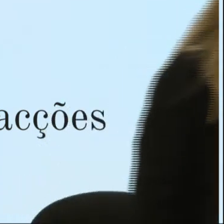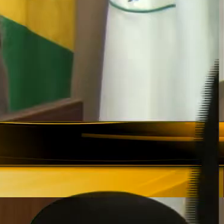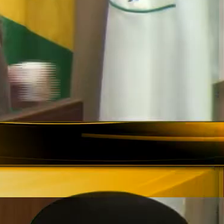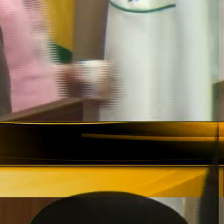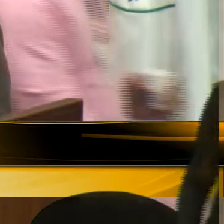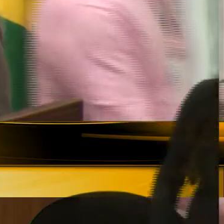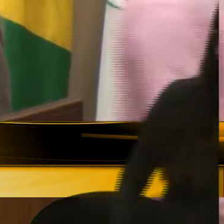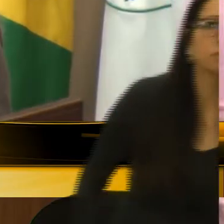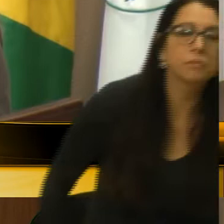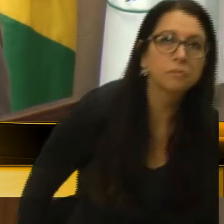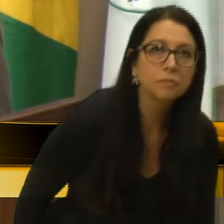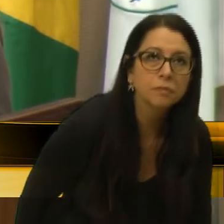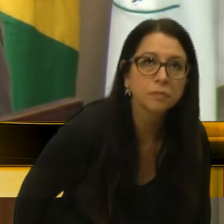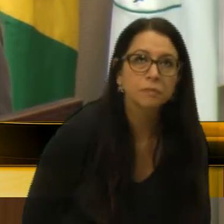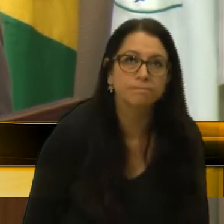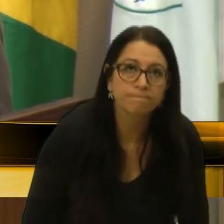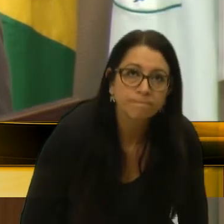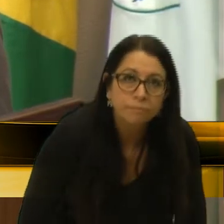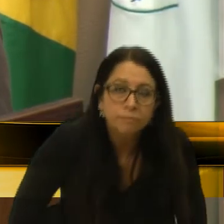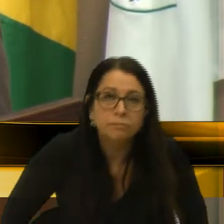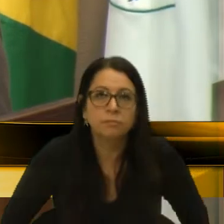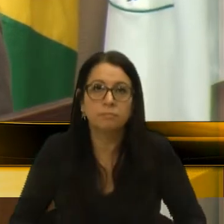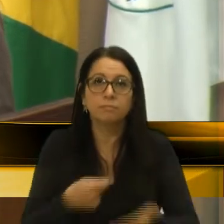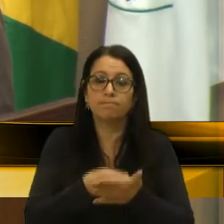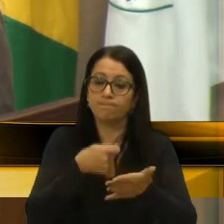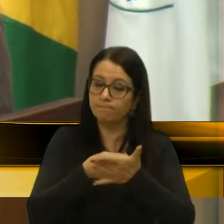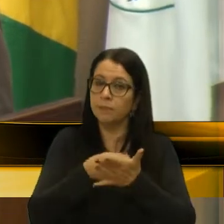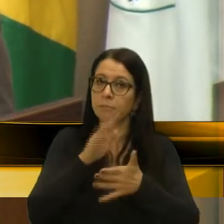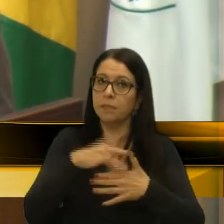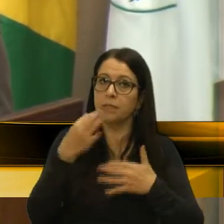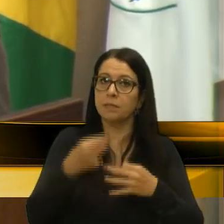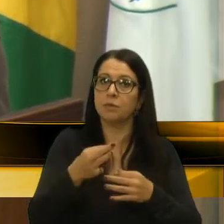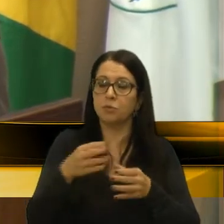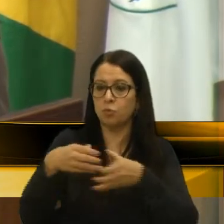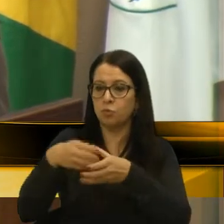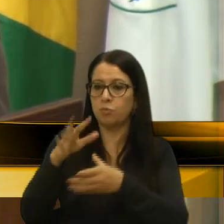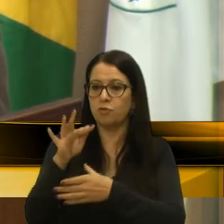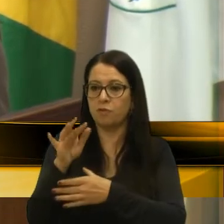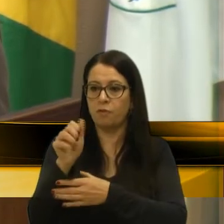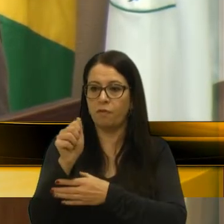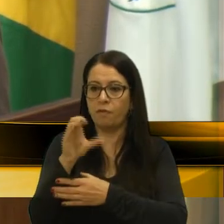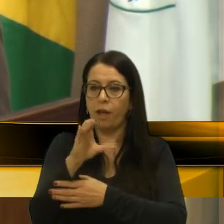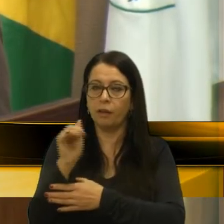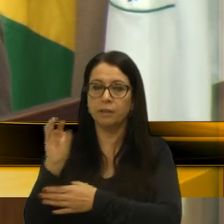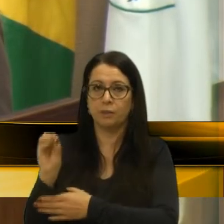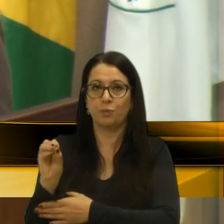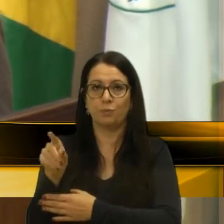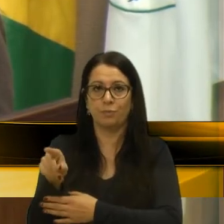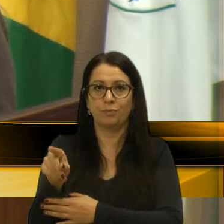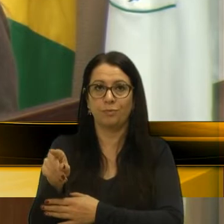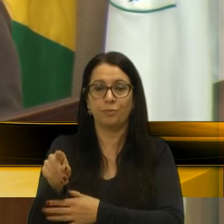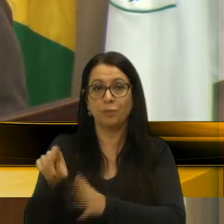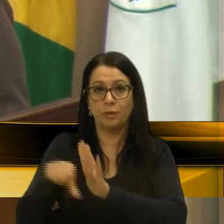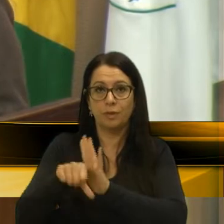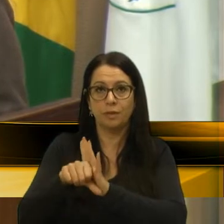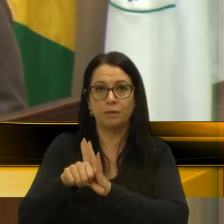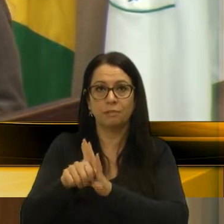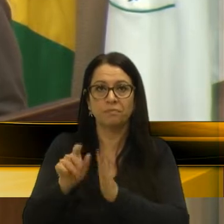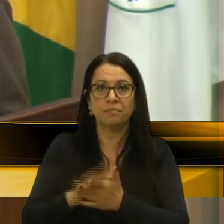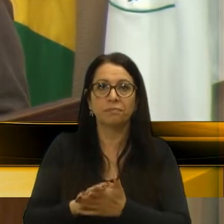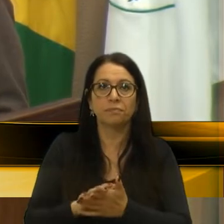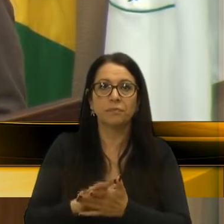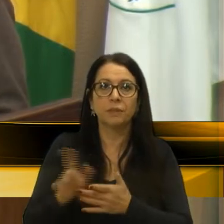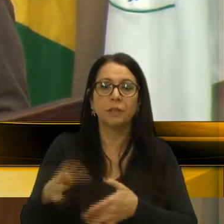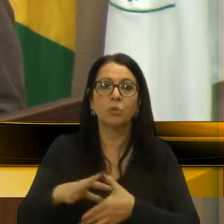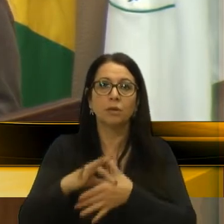mais duro com as facções. Está previsto ali que os